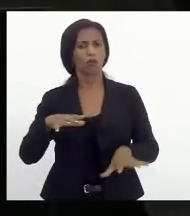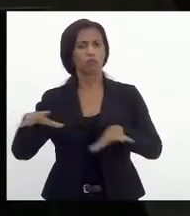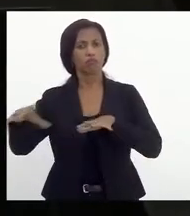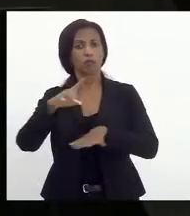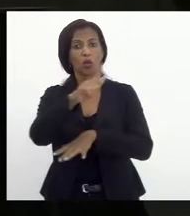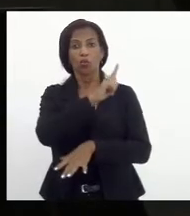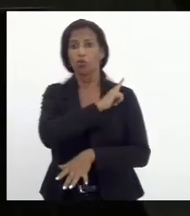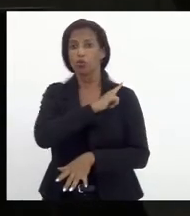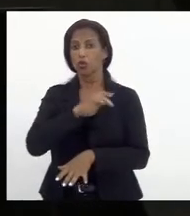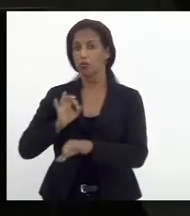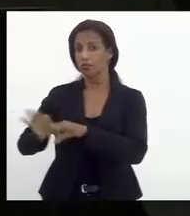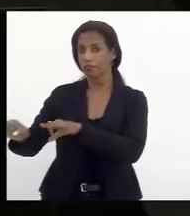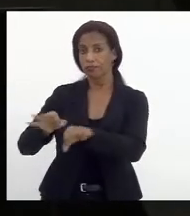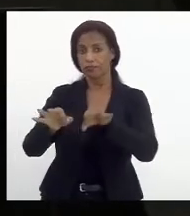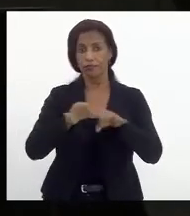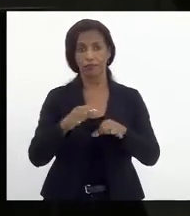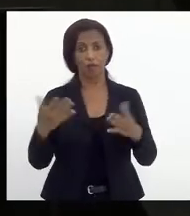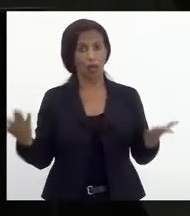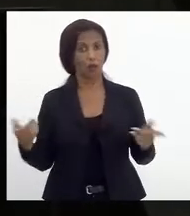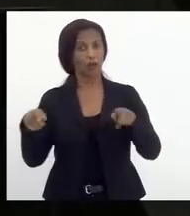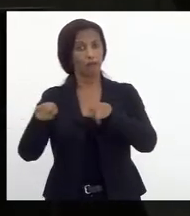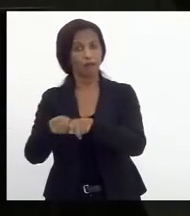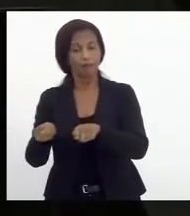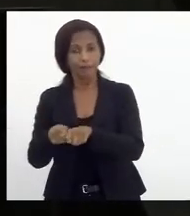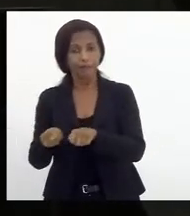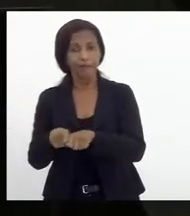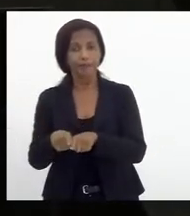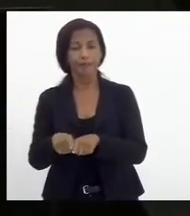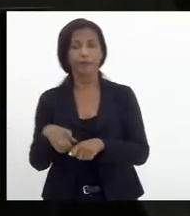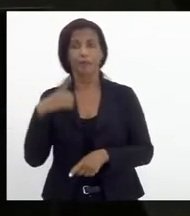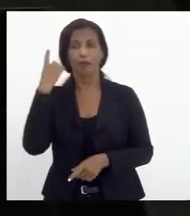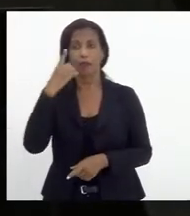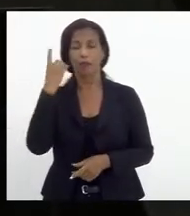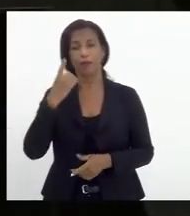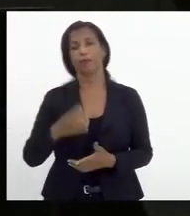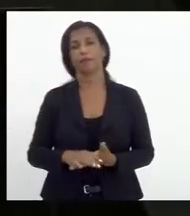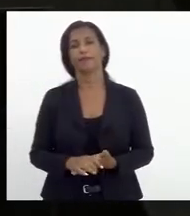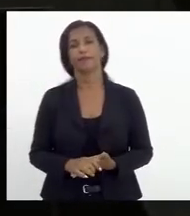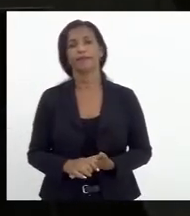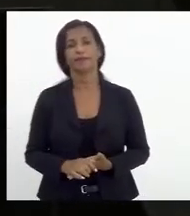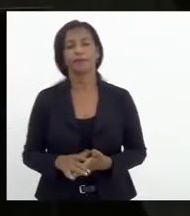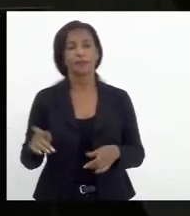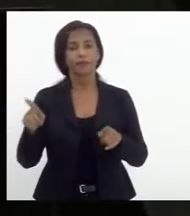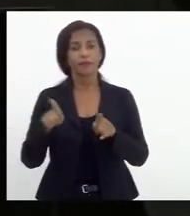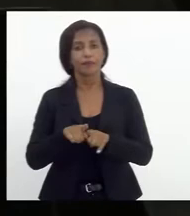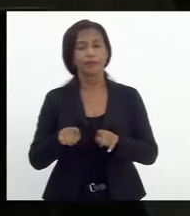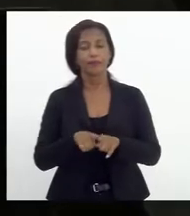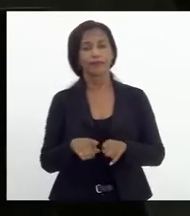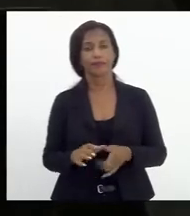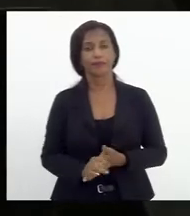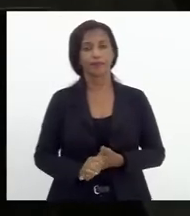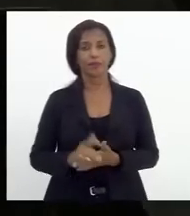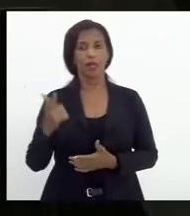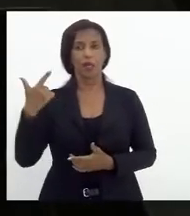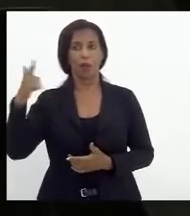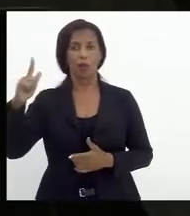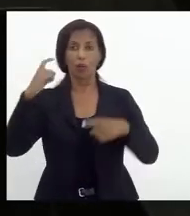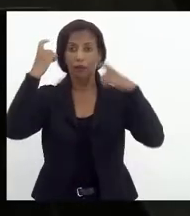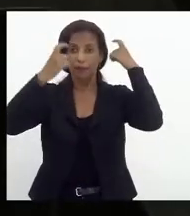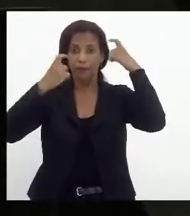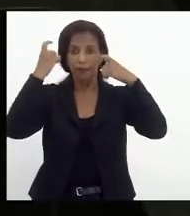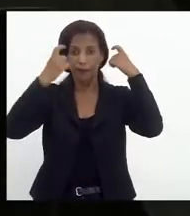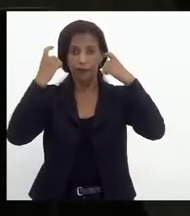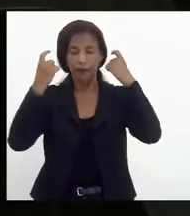gestor precisa se planejar. Agora, ao mesmo tempo, deputado Rubens Bontempo, ao mesmo tempo, uma outra